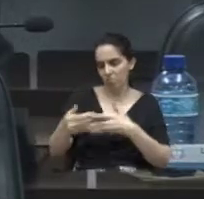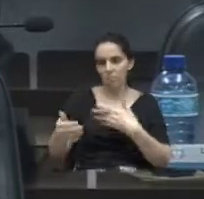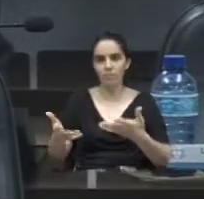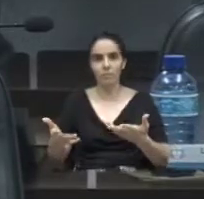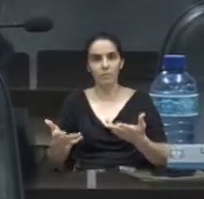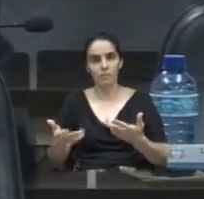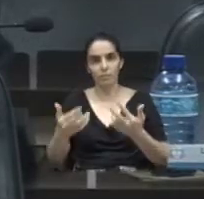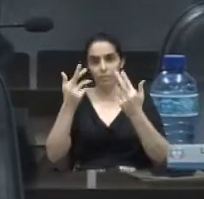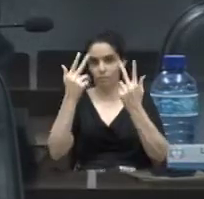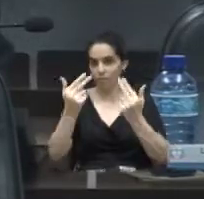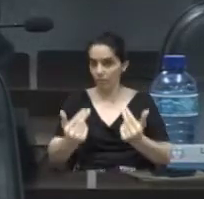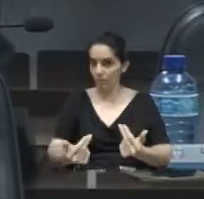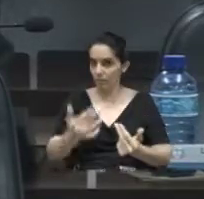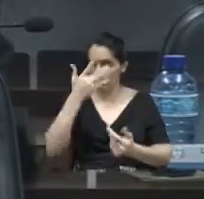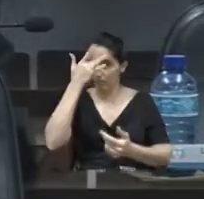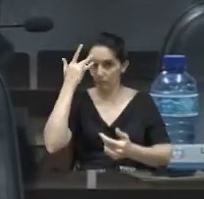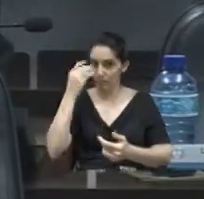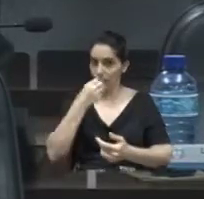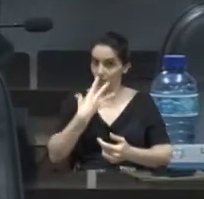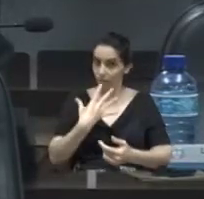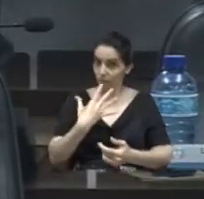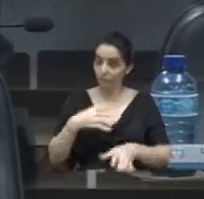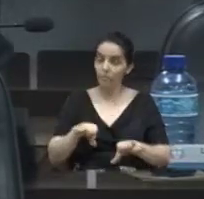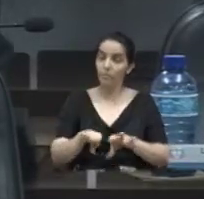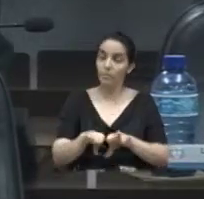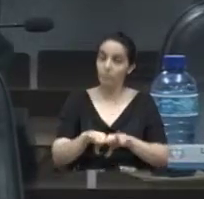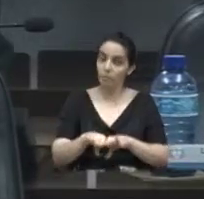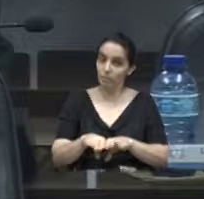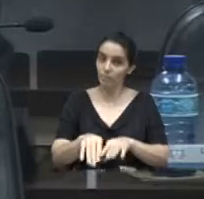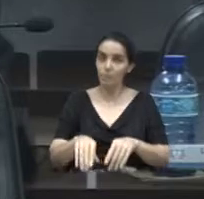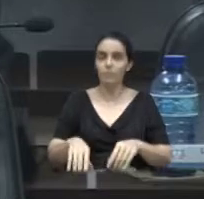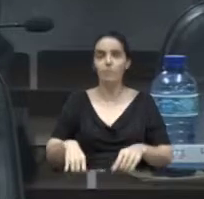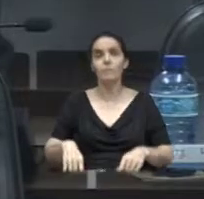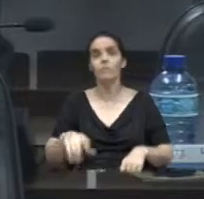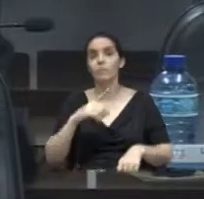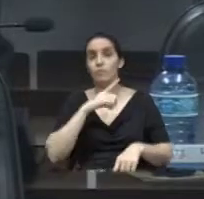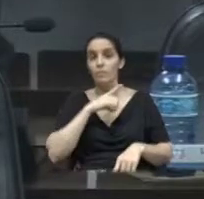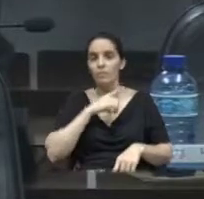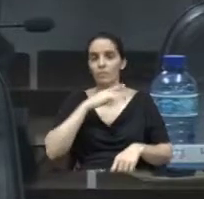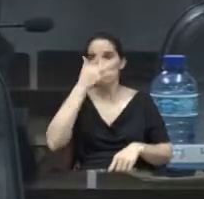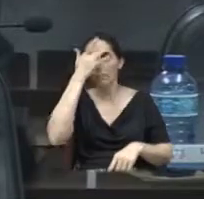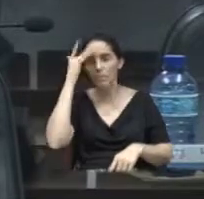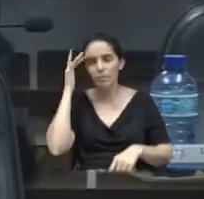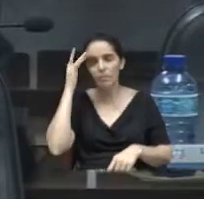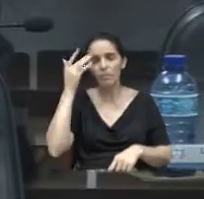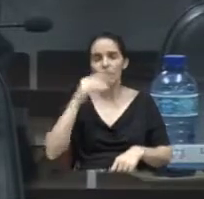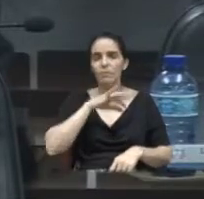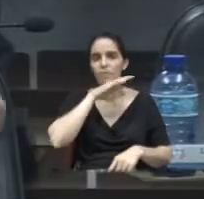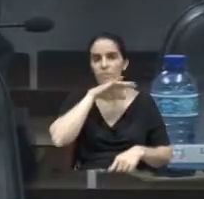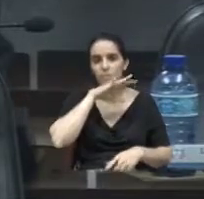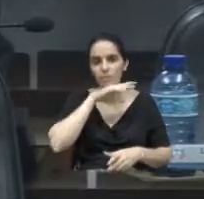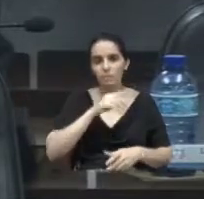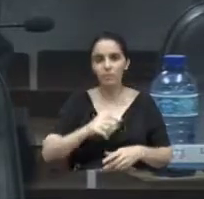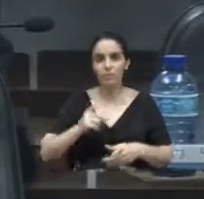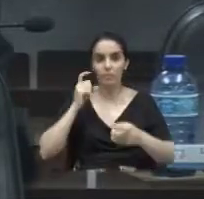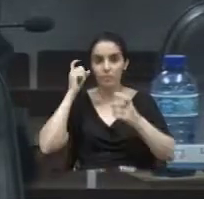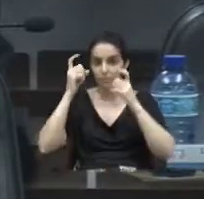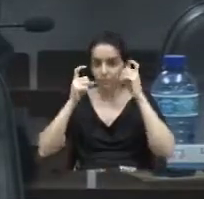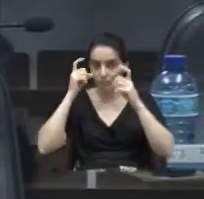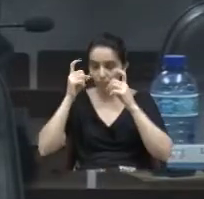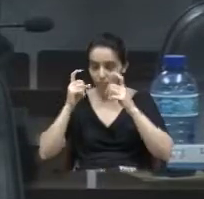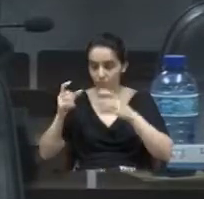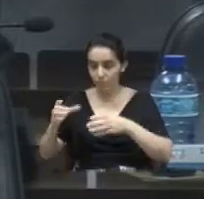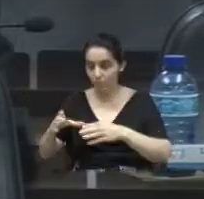há o cidadão de bem, há também atos de vandalismo, há também a preocupação para que aquela horta não seja